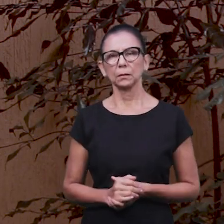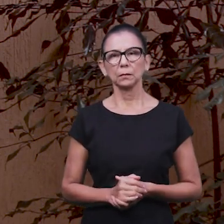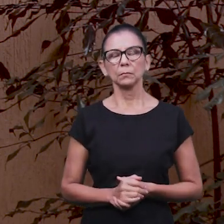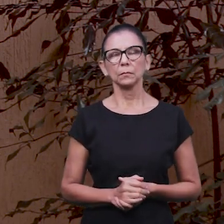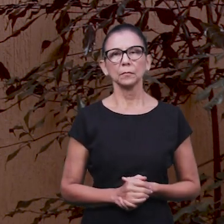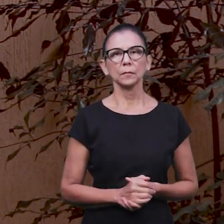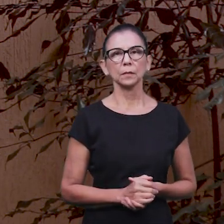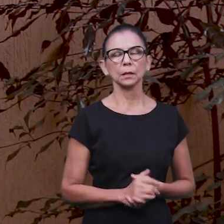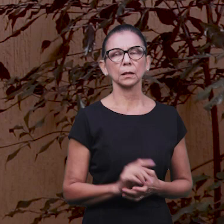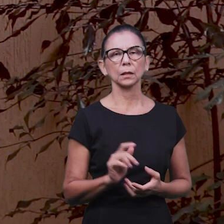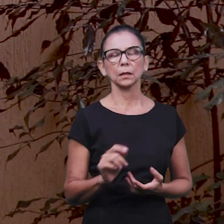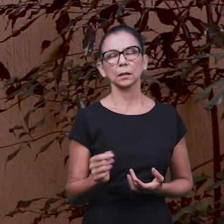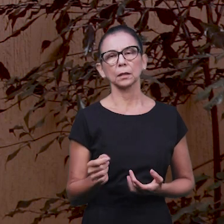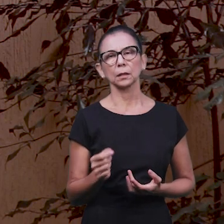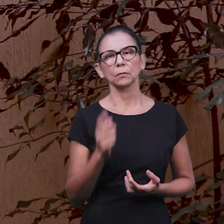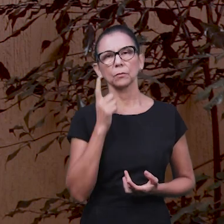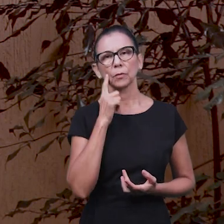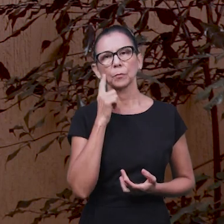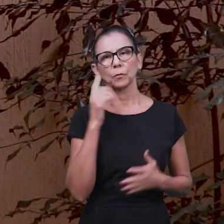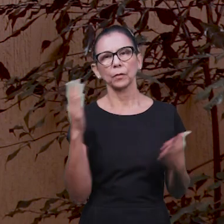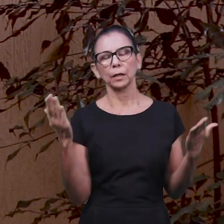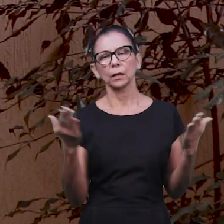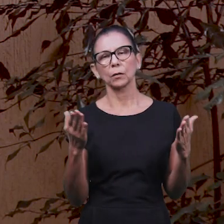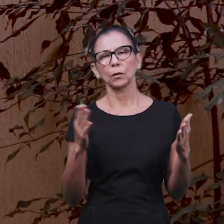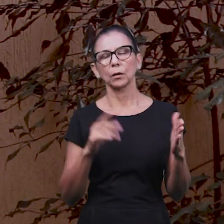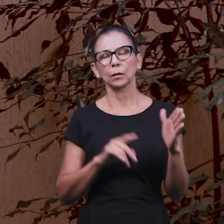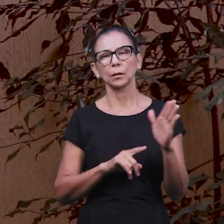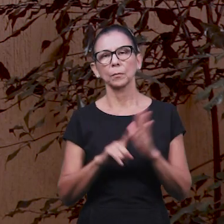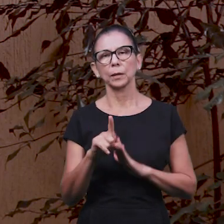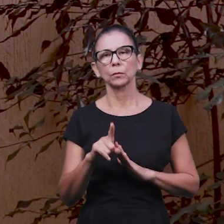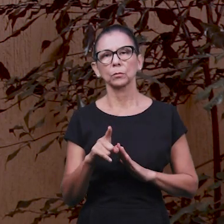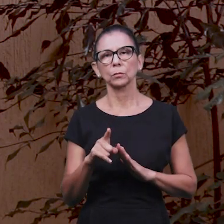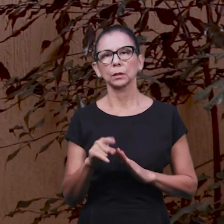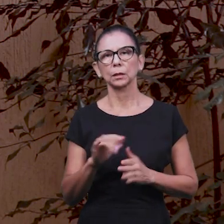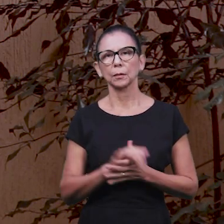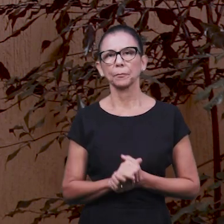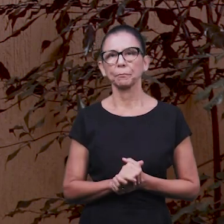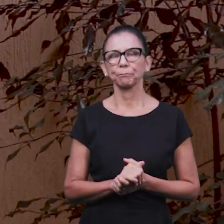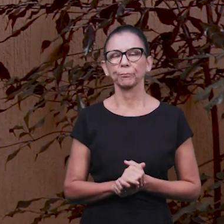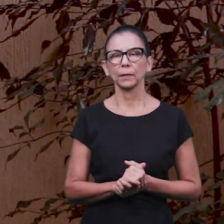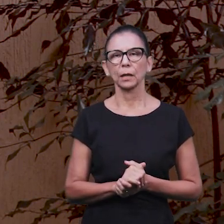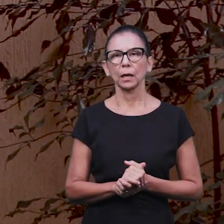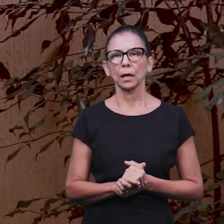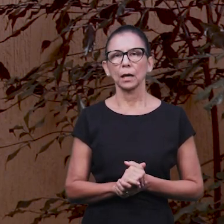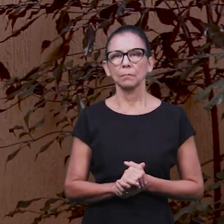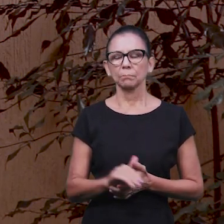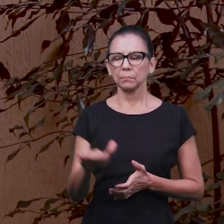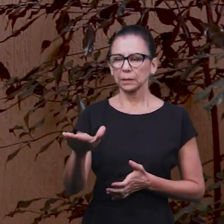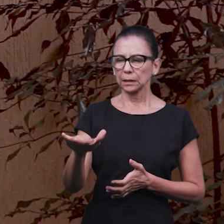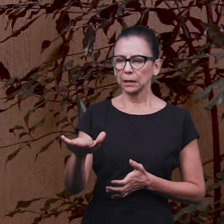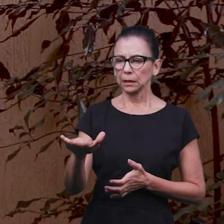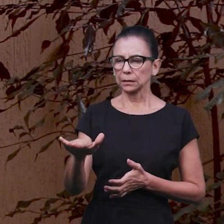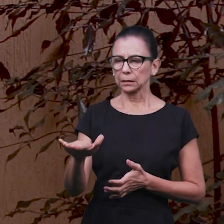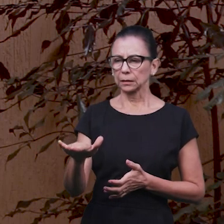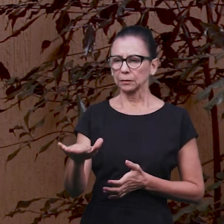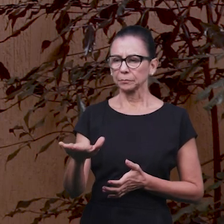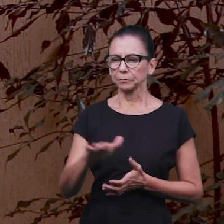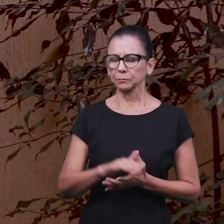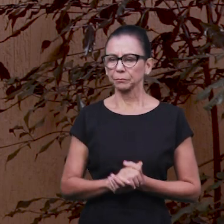E uma dúvida que foi enviada foi essa: como escolher o nível de adaptação?